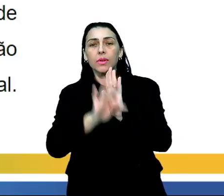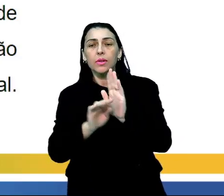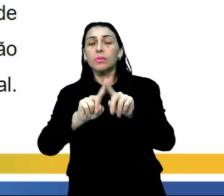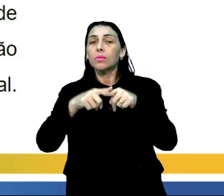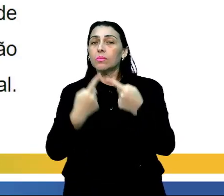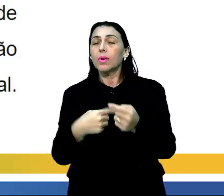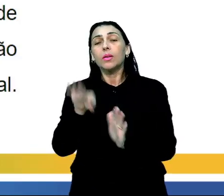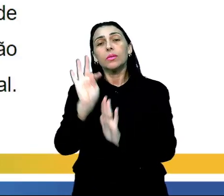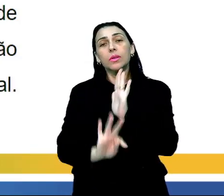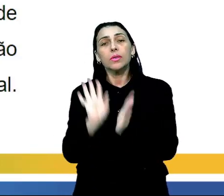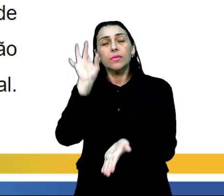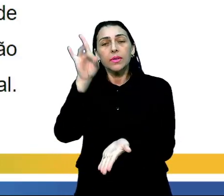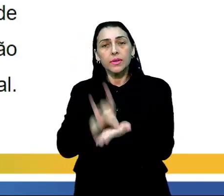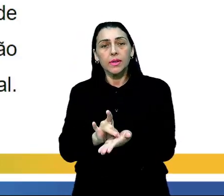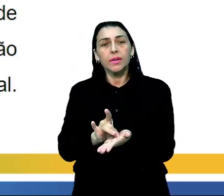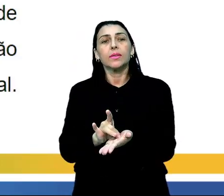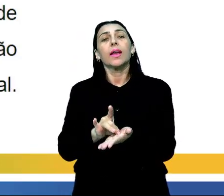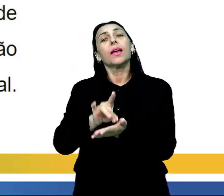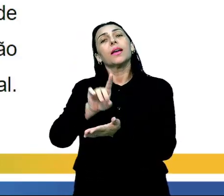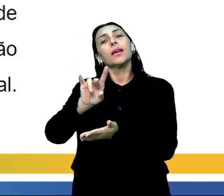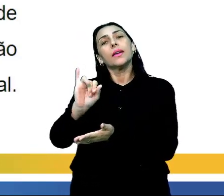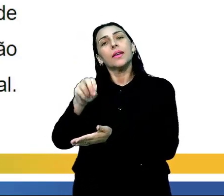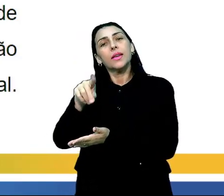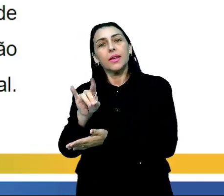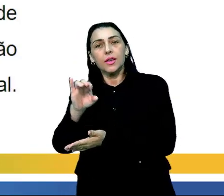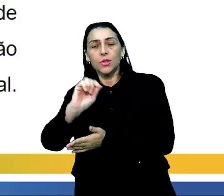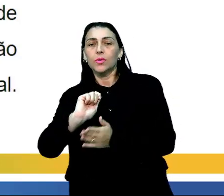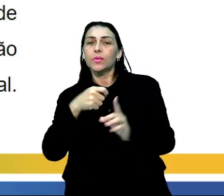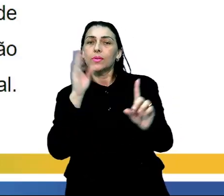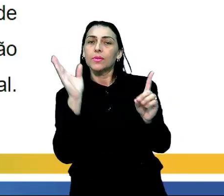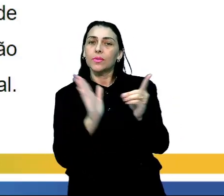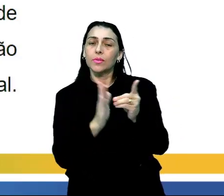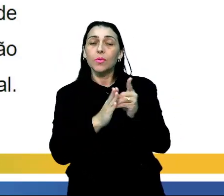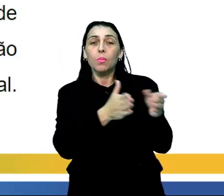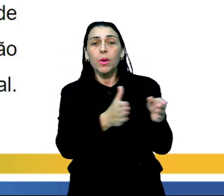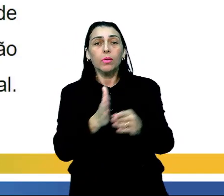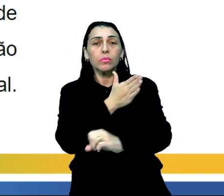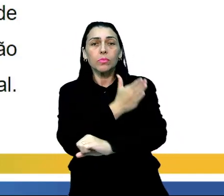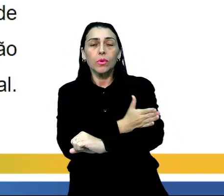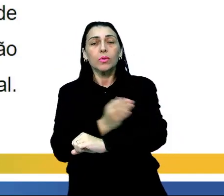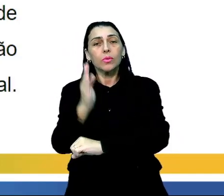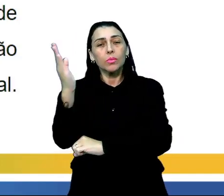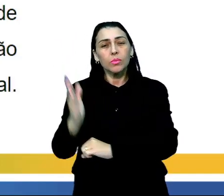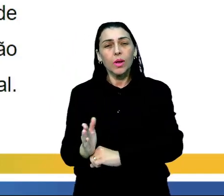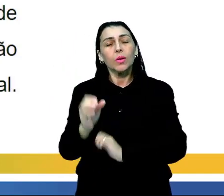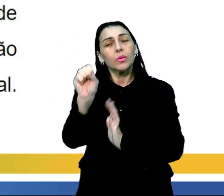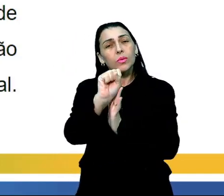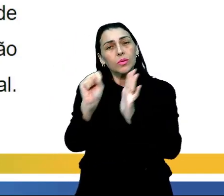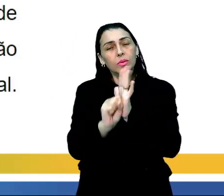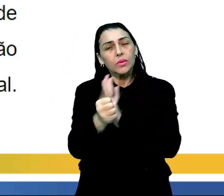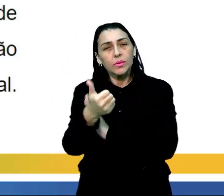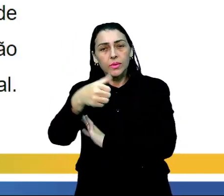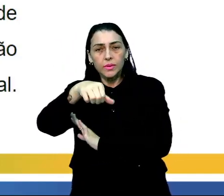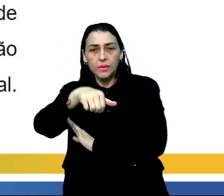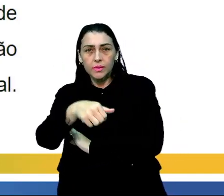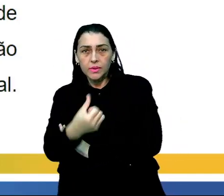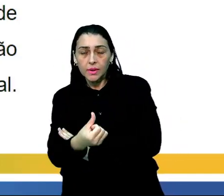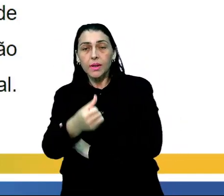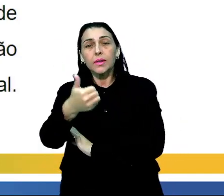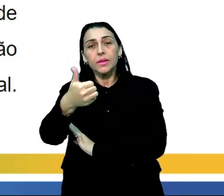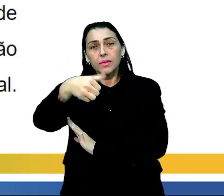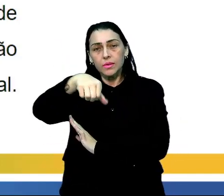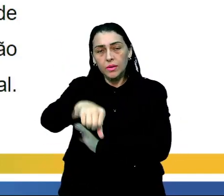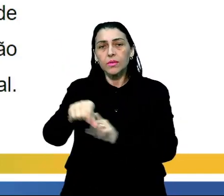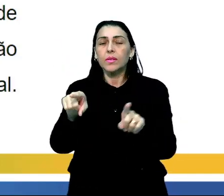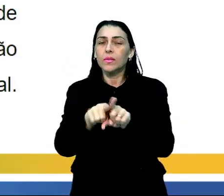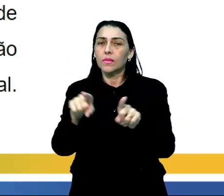no texto original é os índios. O período colonial do Brasil ao longo do século XVI e